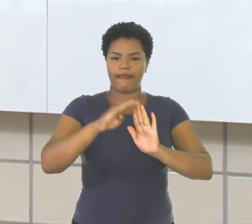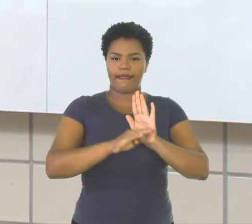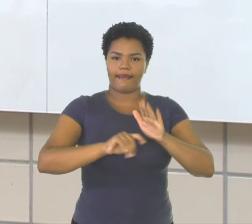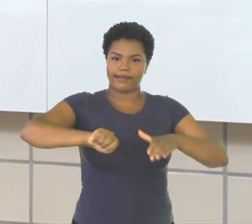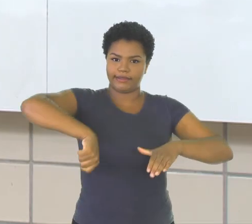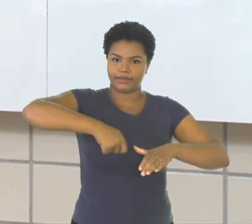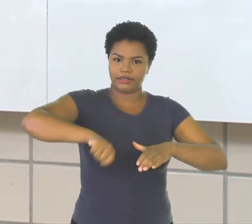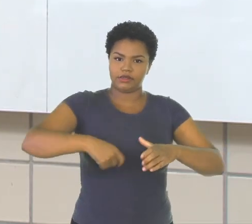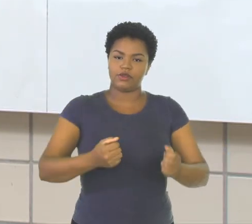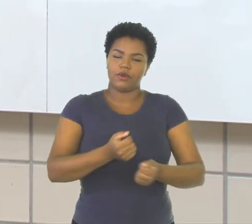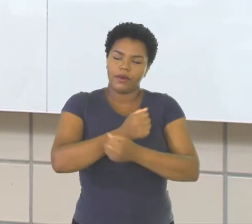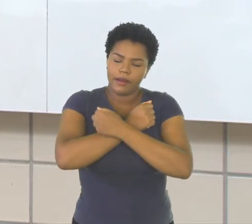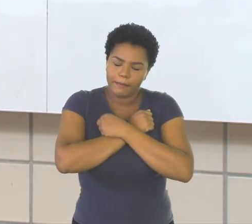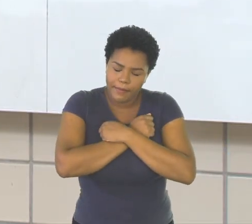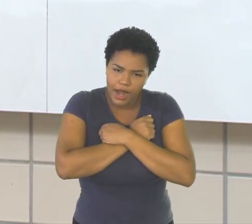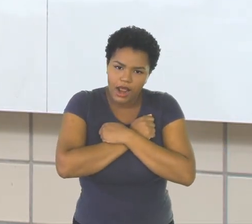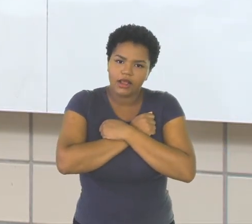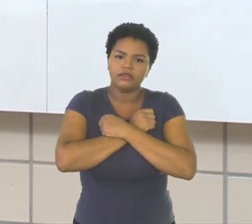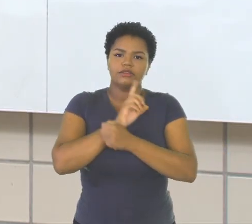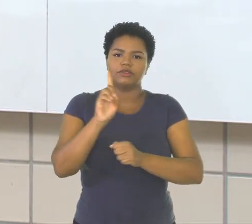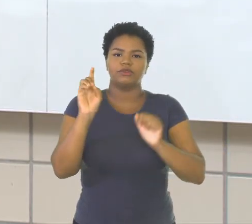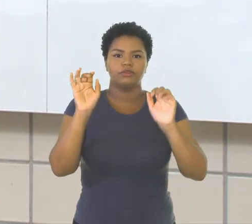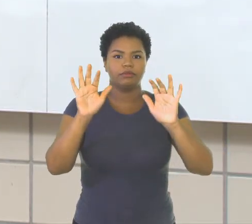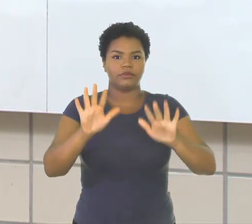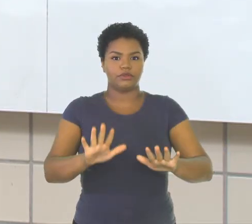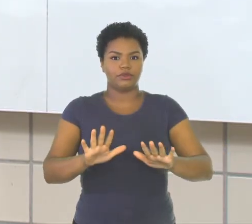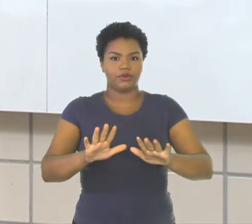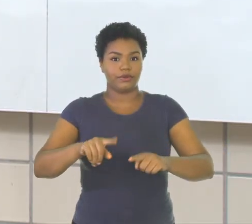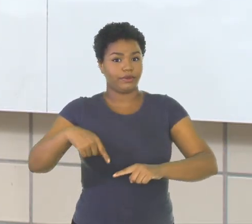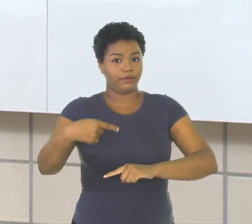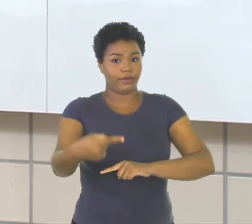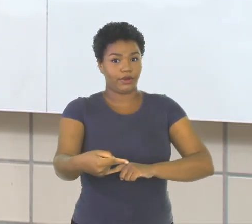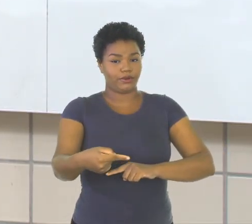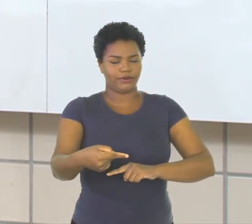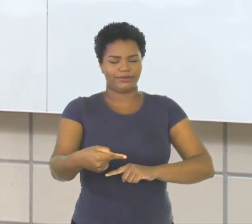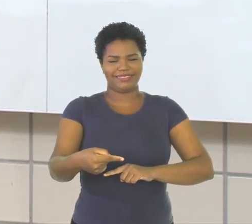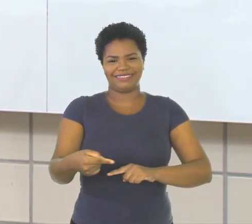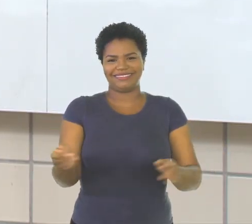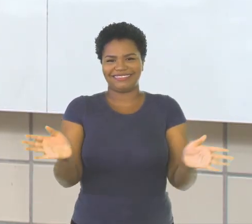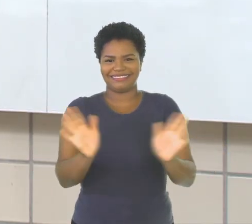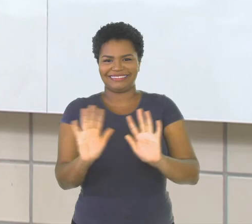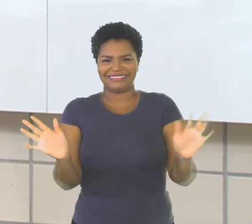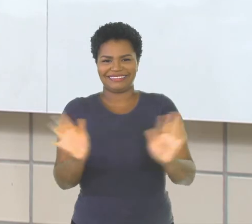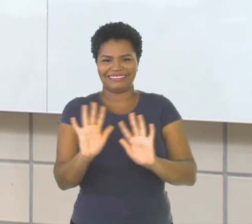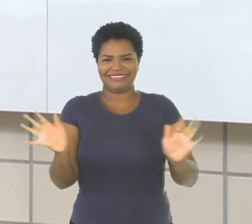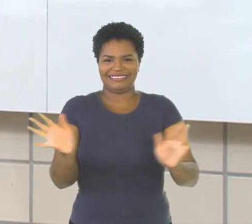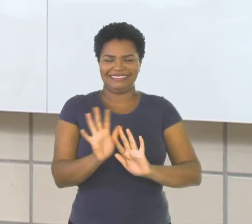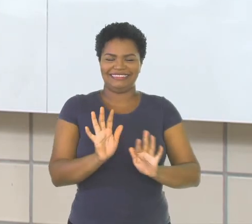abraço, fiquem bem e até a próxima. Tchau!